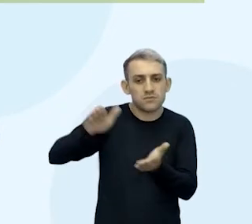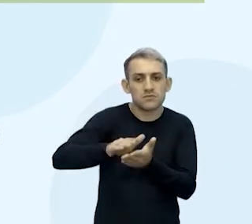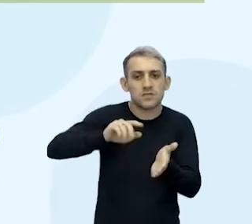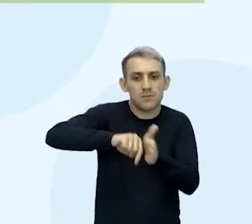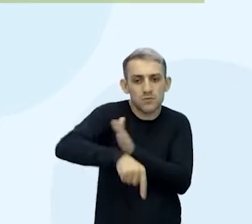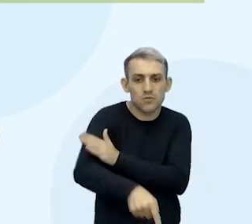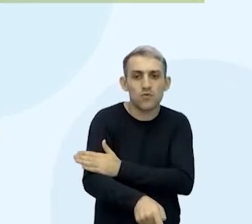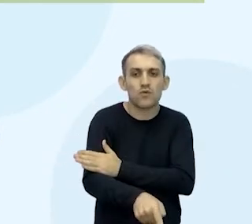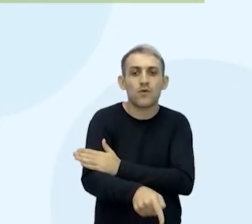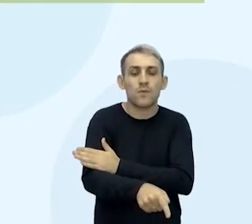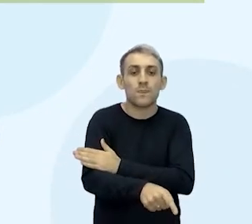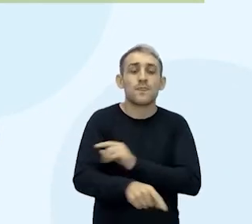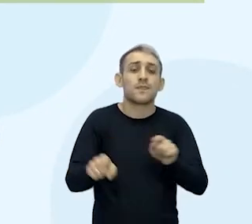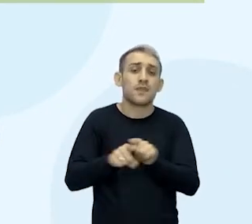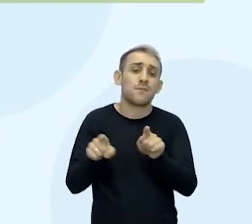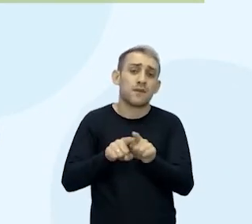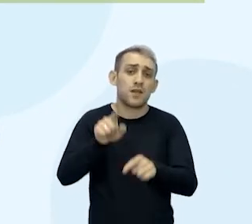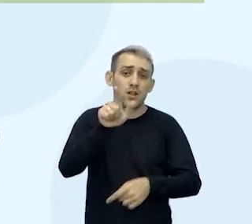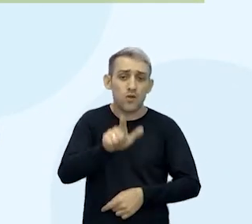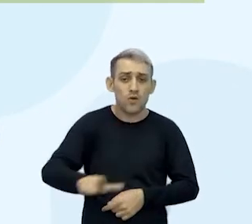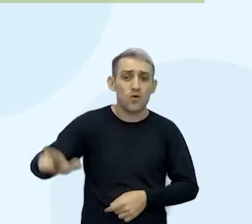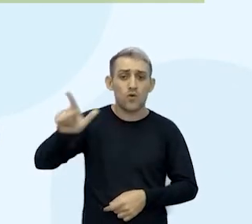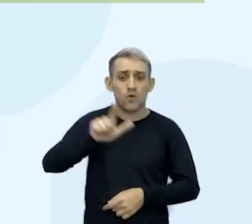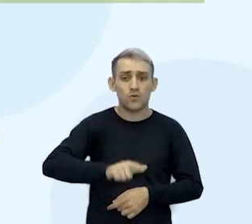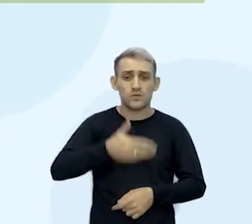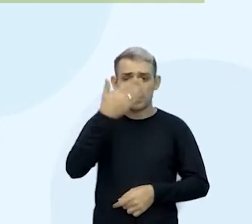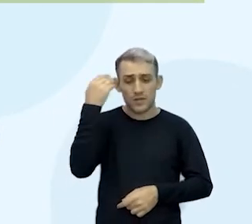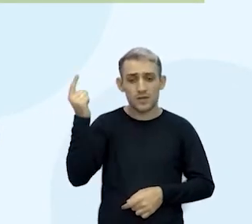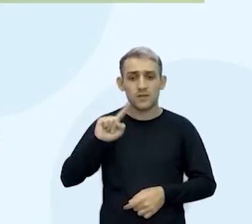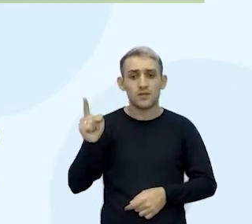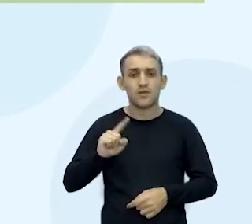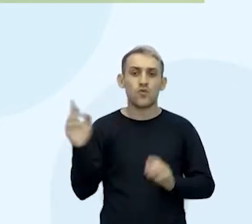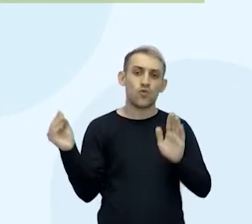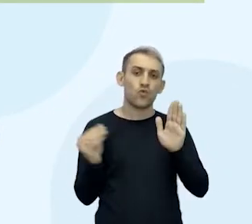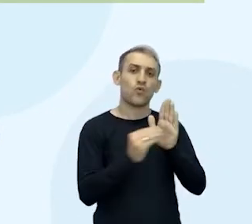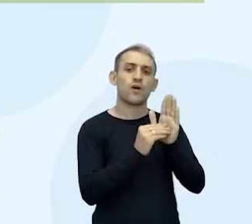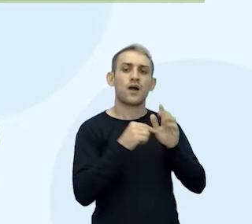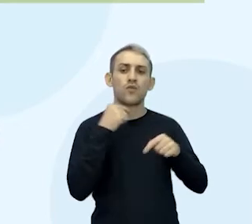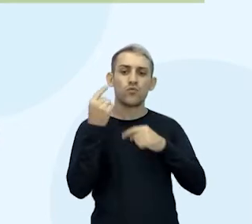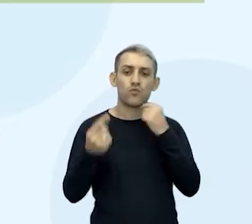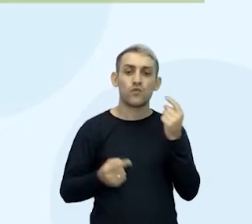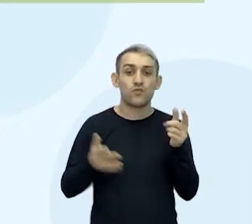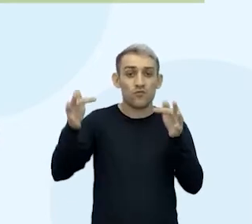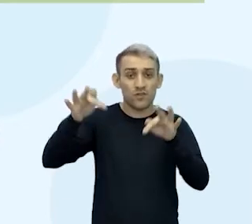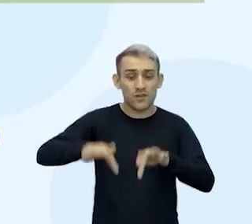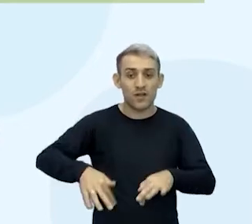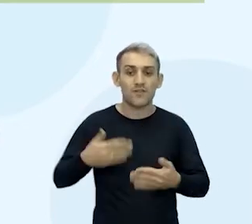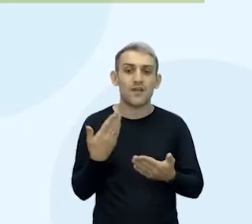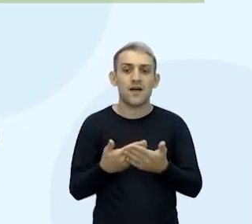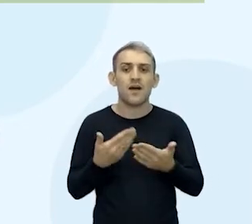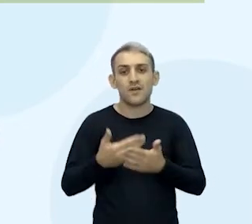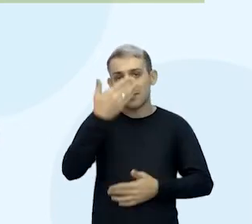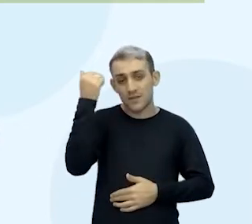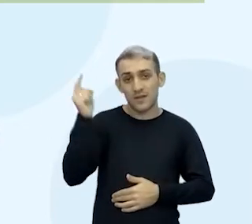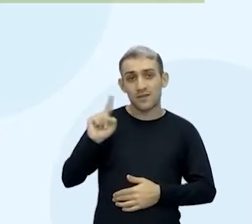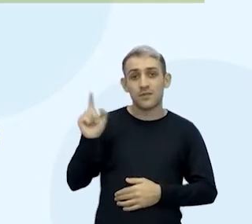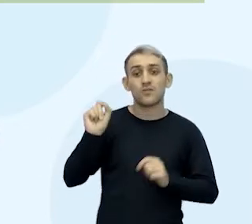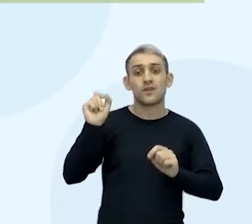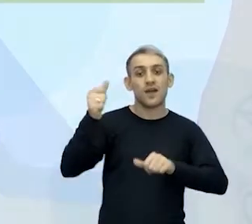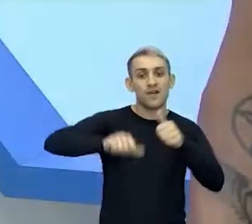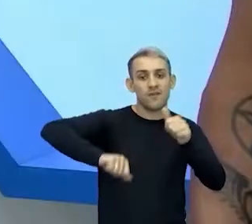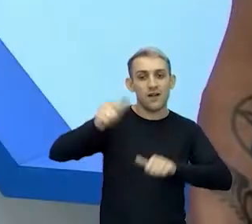né? E, claro, não esqueça de anotar as suas dúvidas e ao final desta aula, não esqueça de